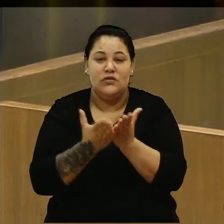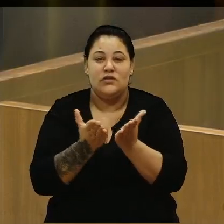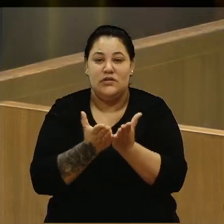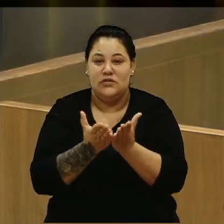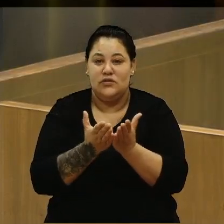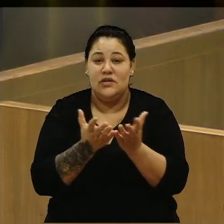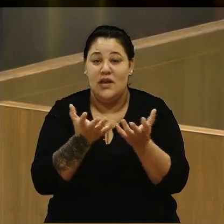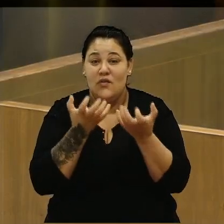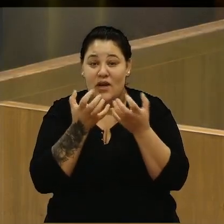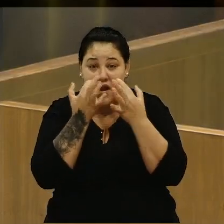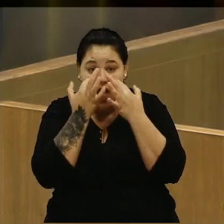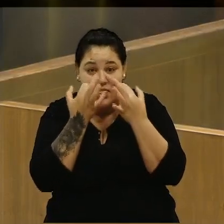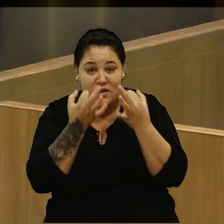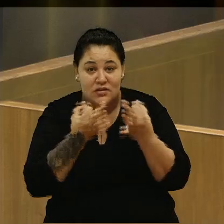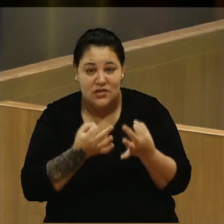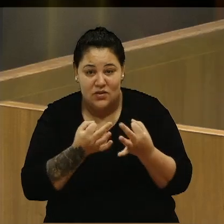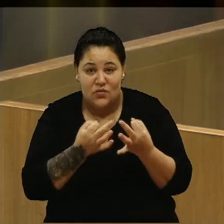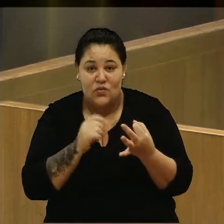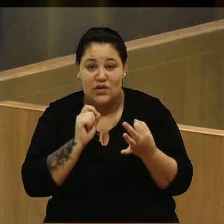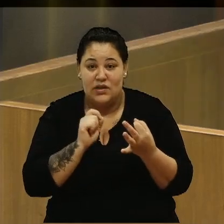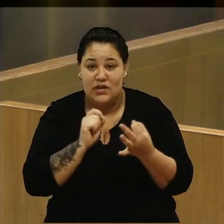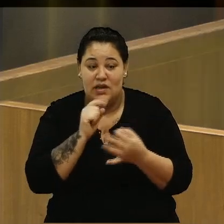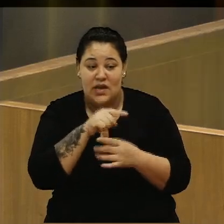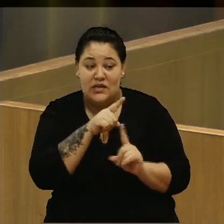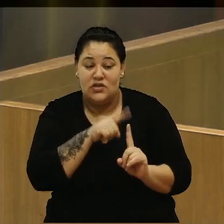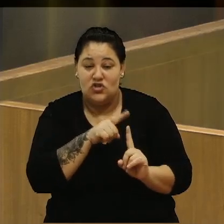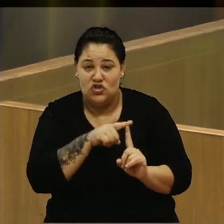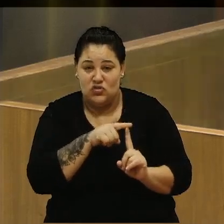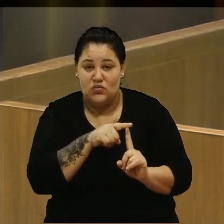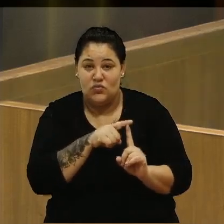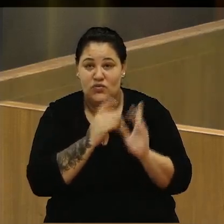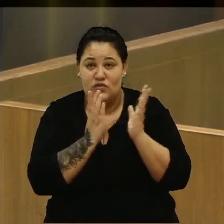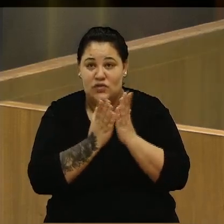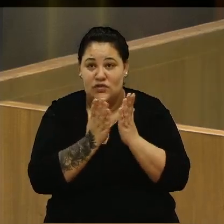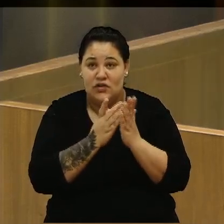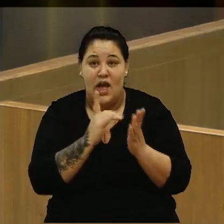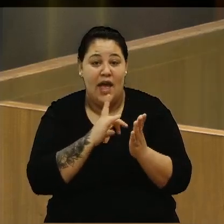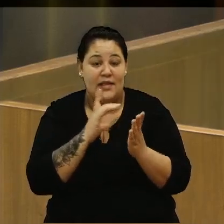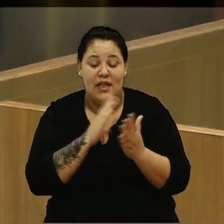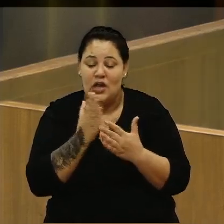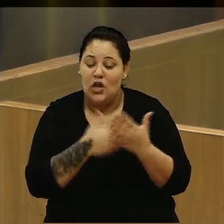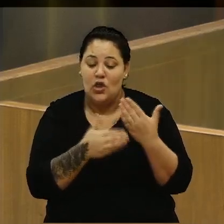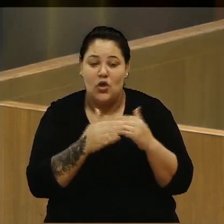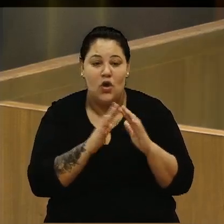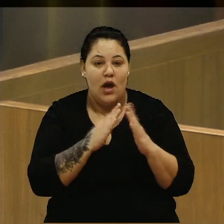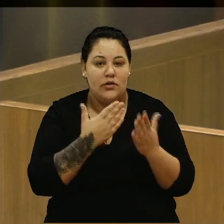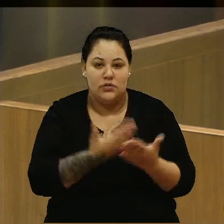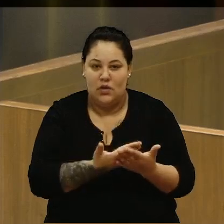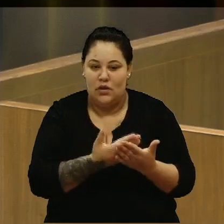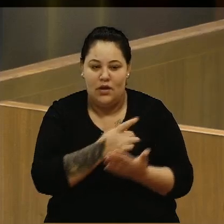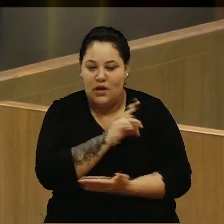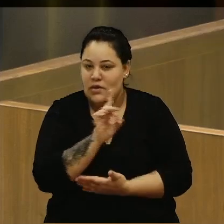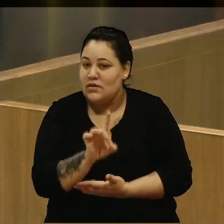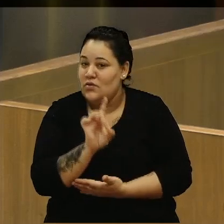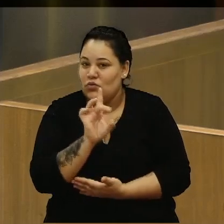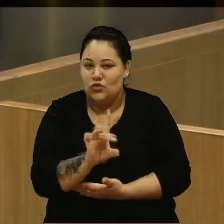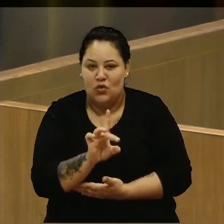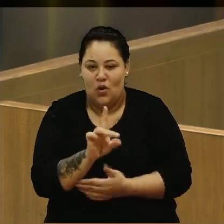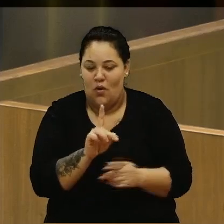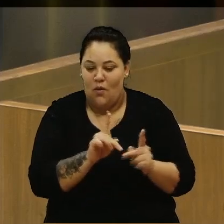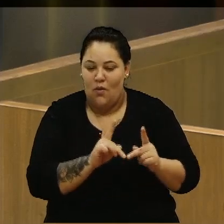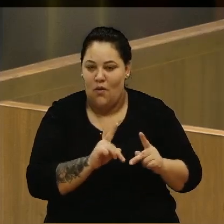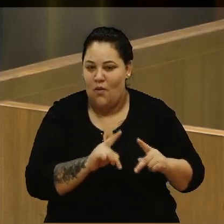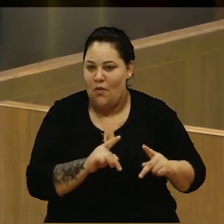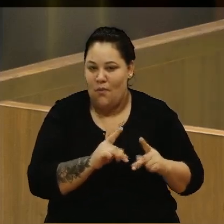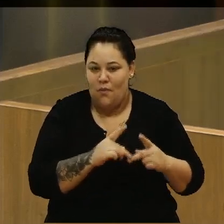a atenção que esse tipo de estudante nós temos em todas as escolas, e não só públicas.